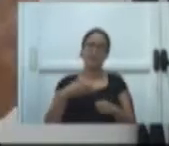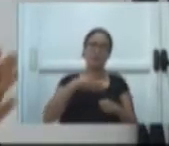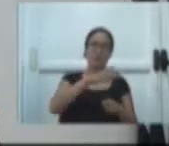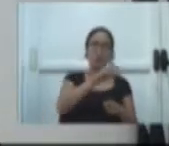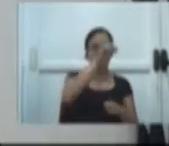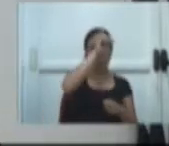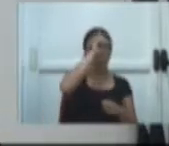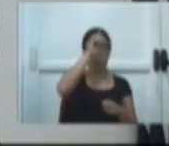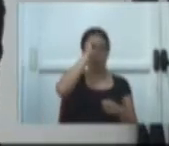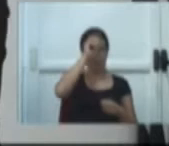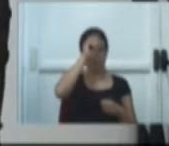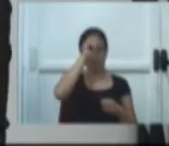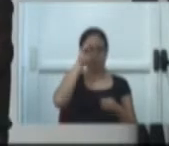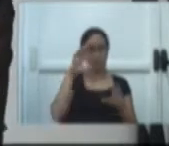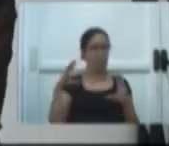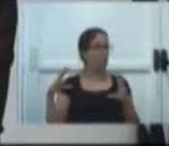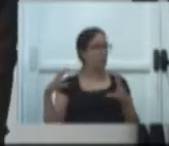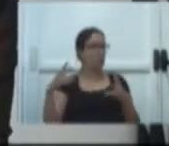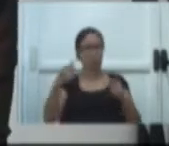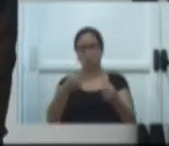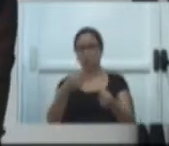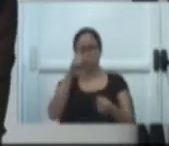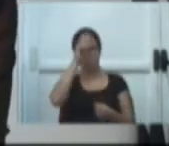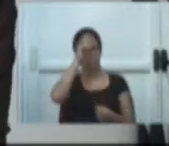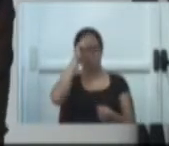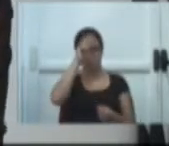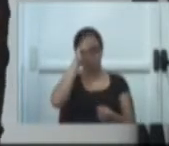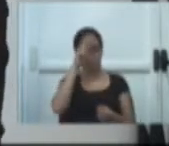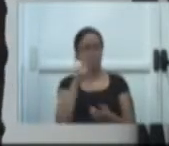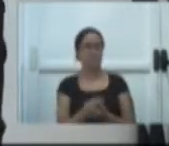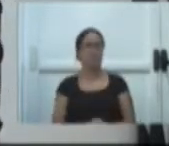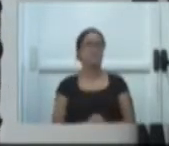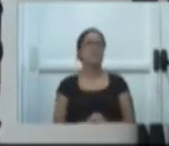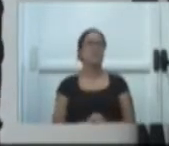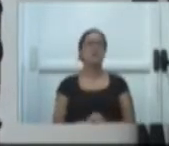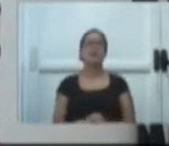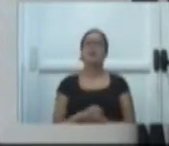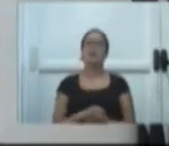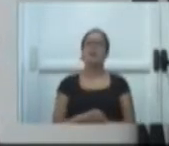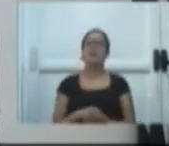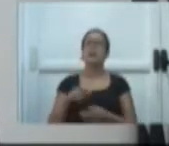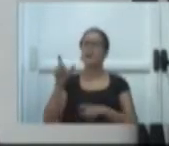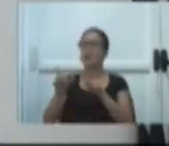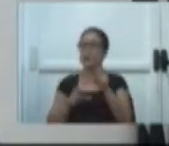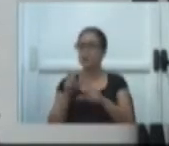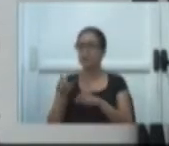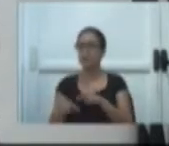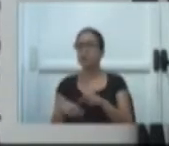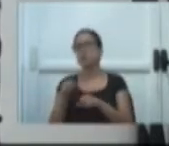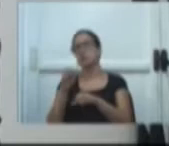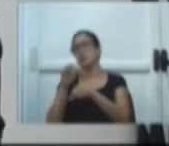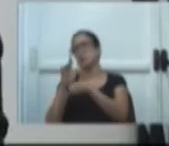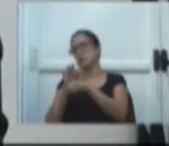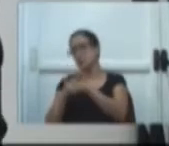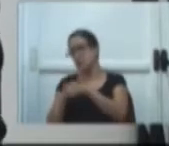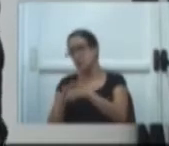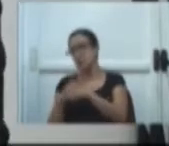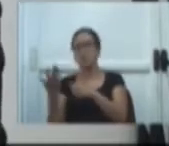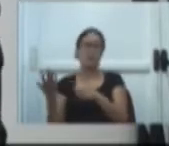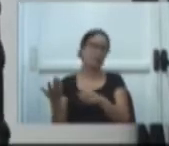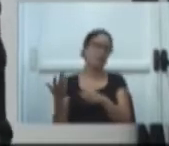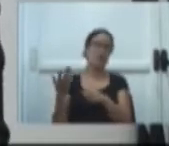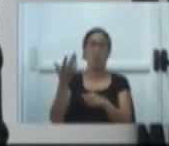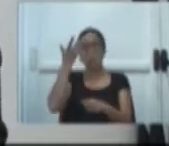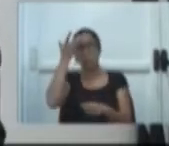hospitais. E ao hospital de campanha da dengue, aqueles que não estão em grupos de risco, que